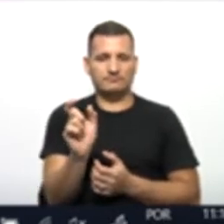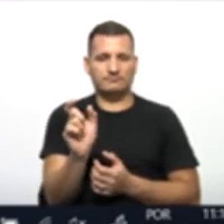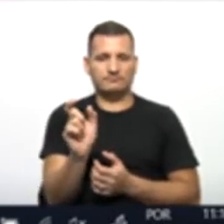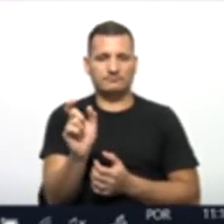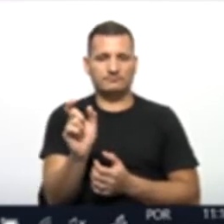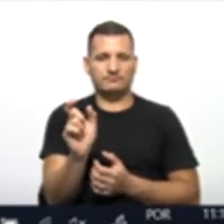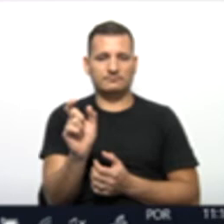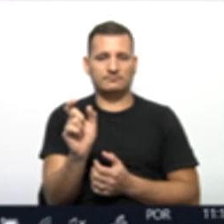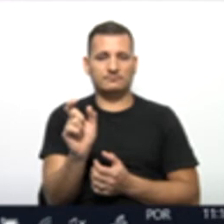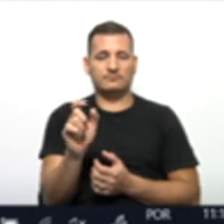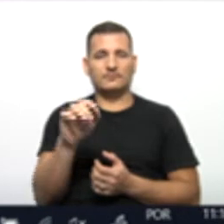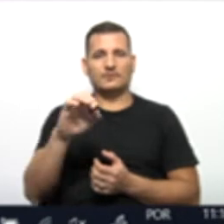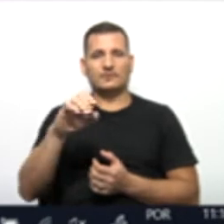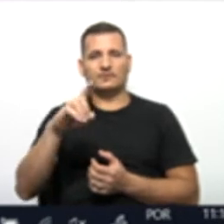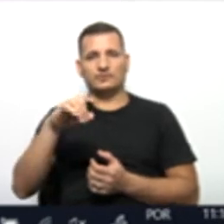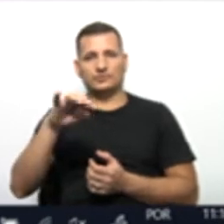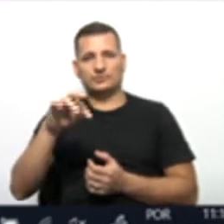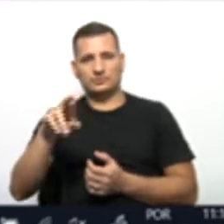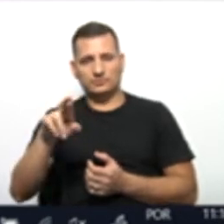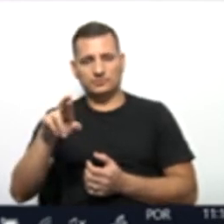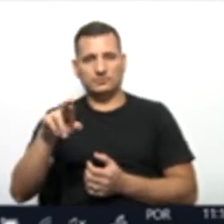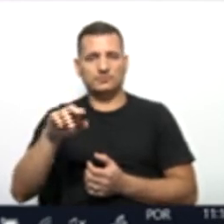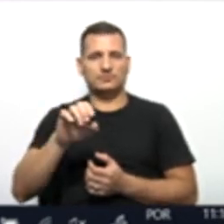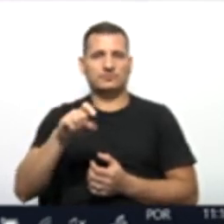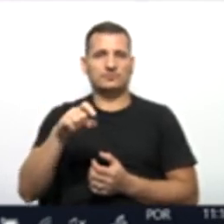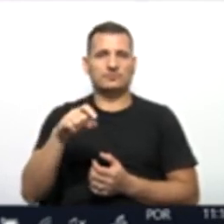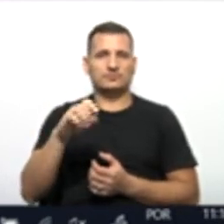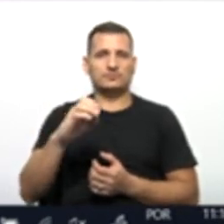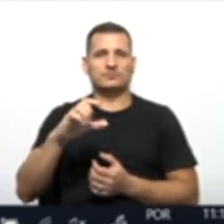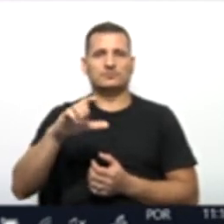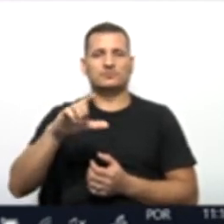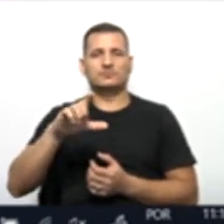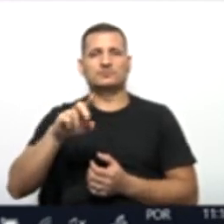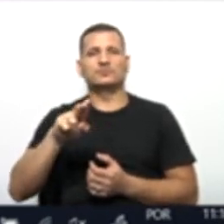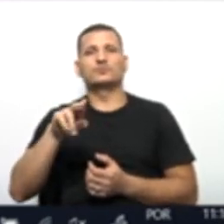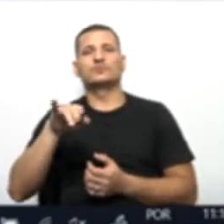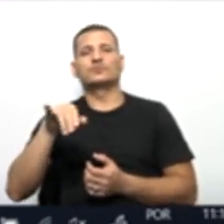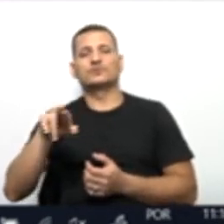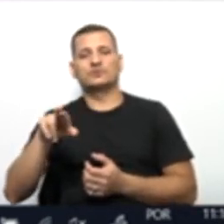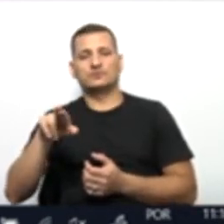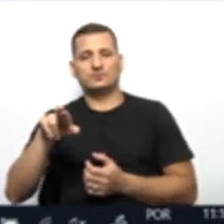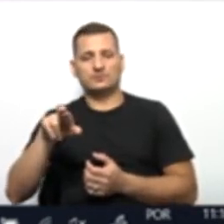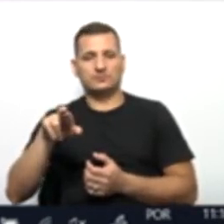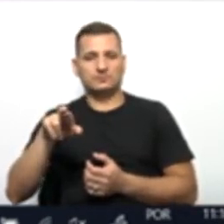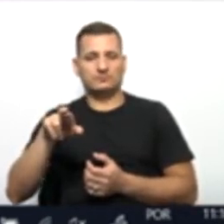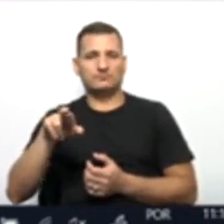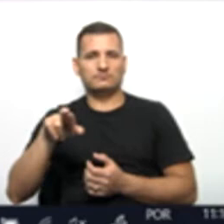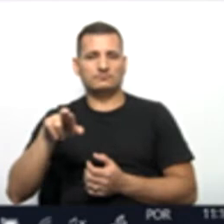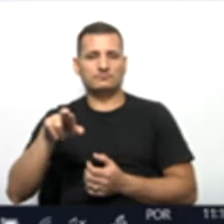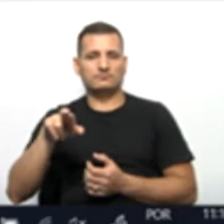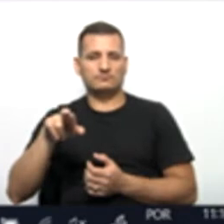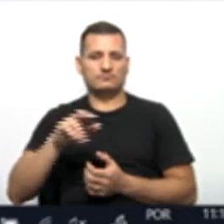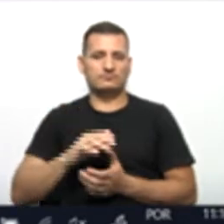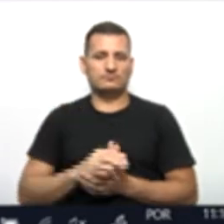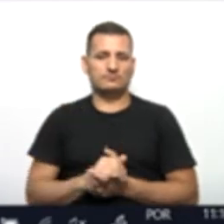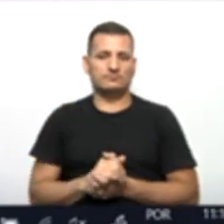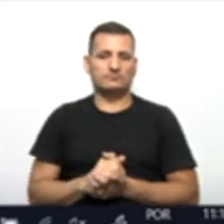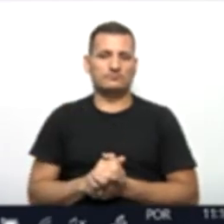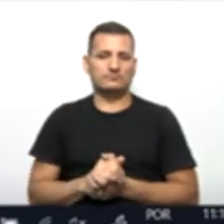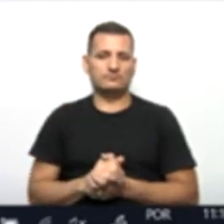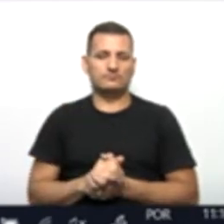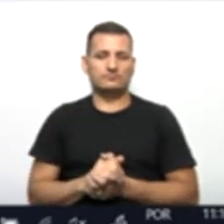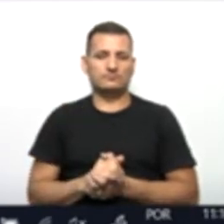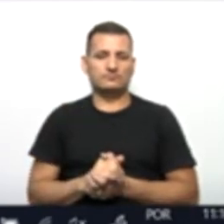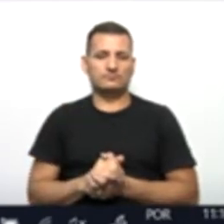contato e excluir contato ele vai aparecer quando nós criarmos um contato aqui tá bom o